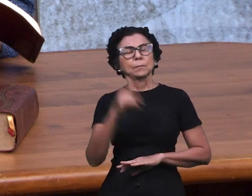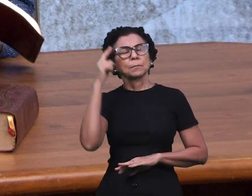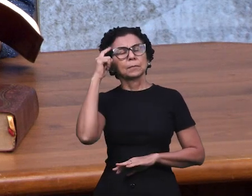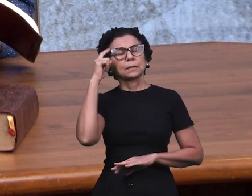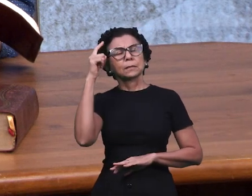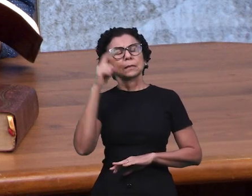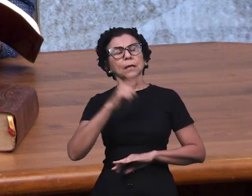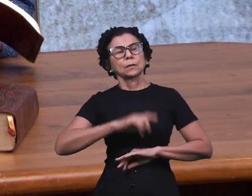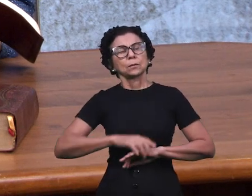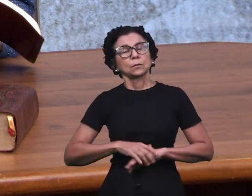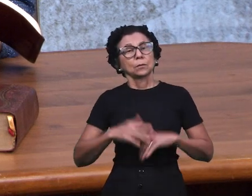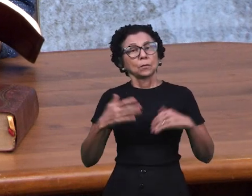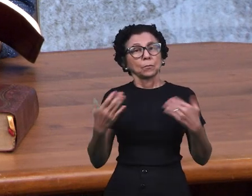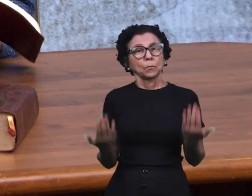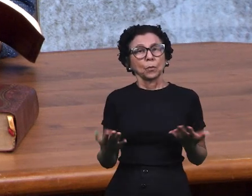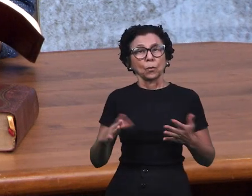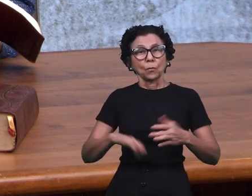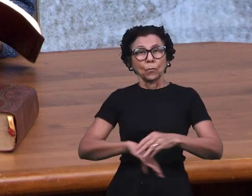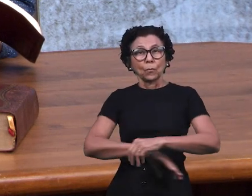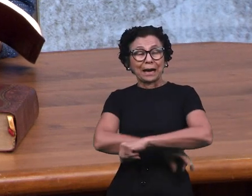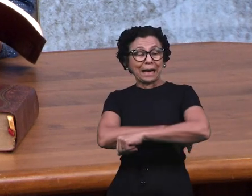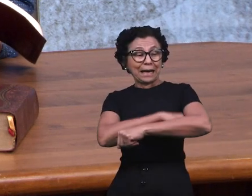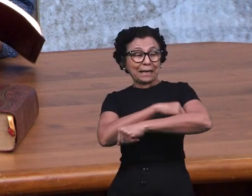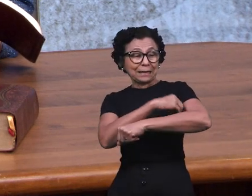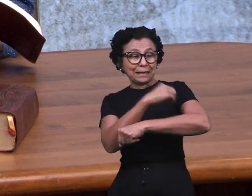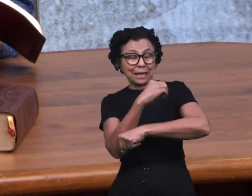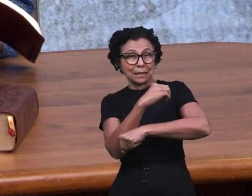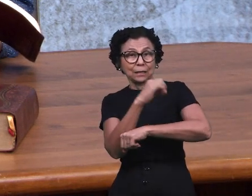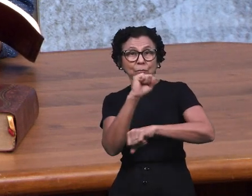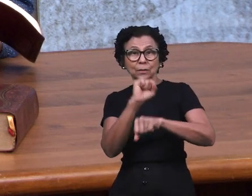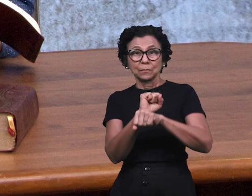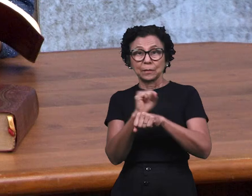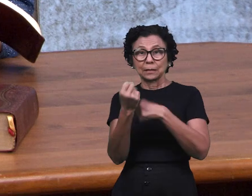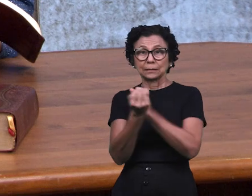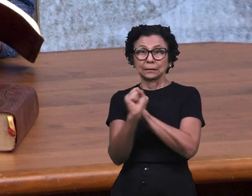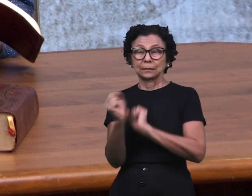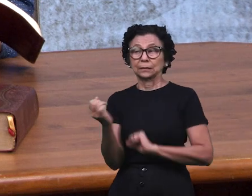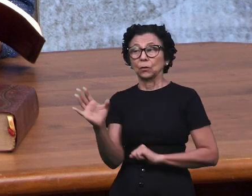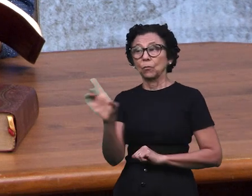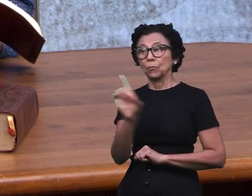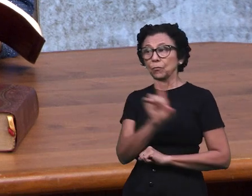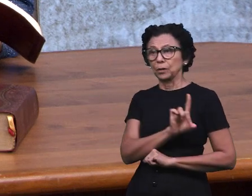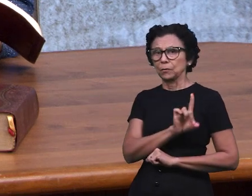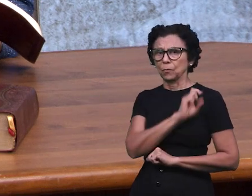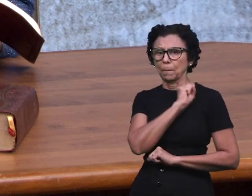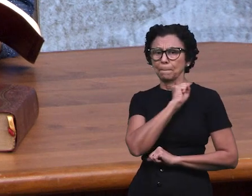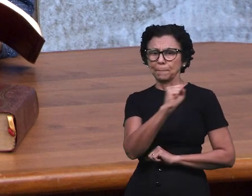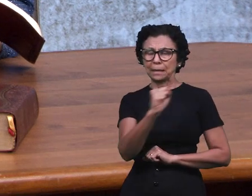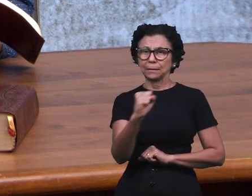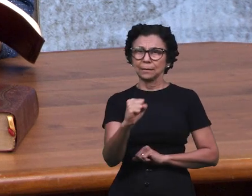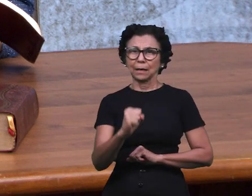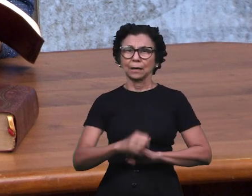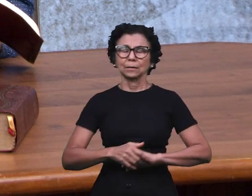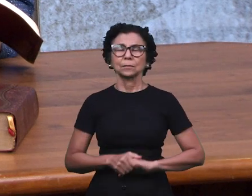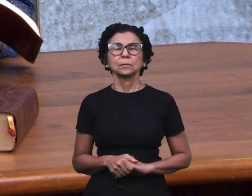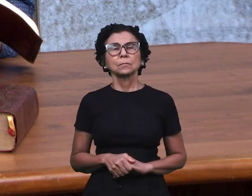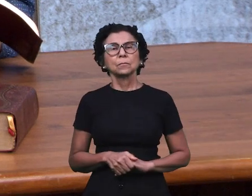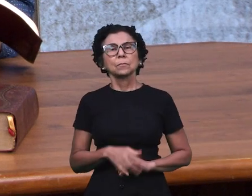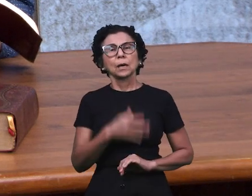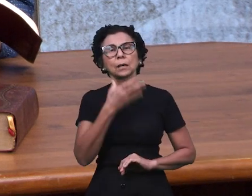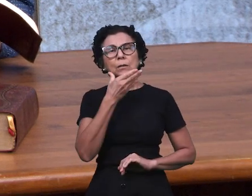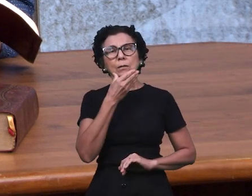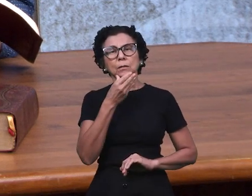dizendo: até a luz da manhã esperaremos, então o mataremos. Porém Sansão deitou-se até